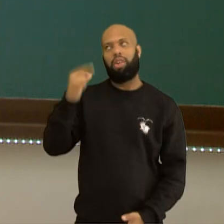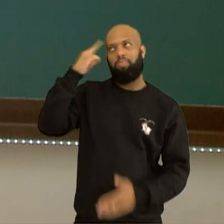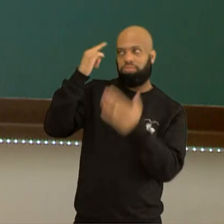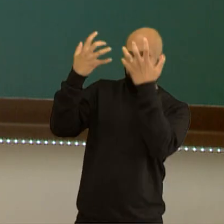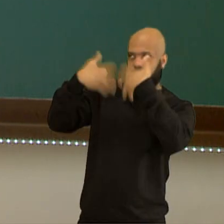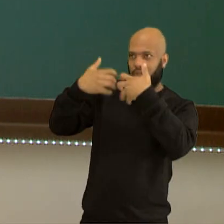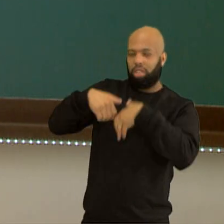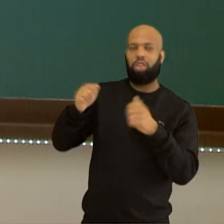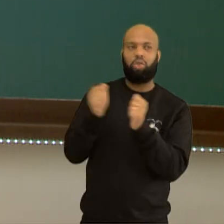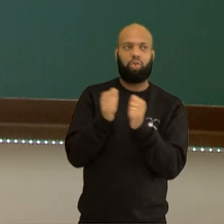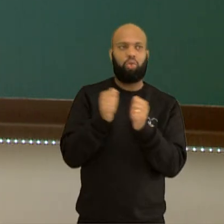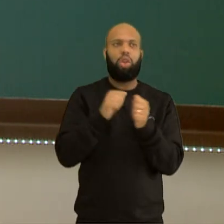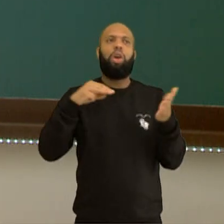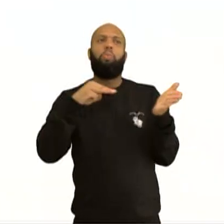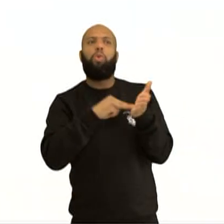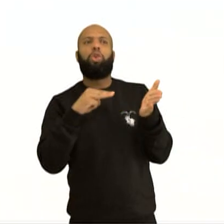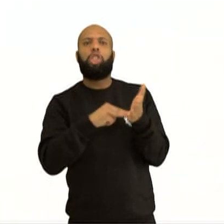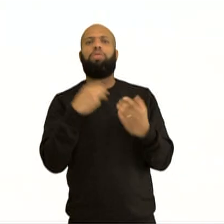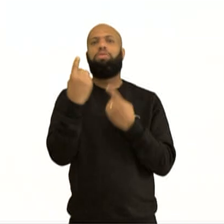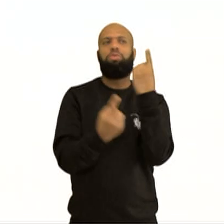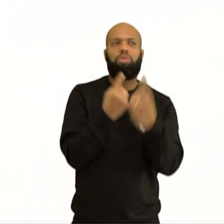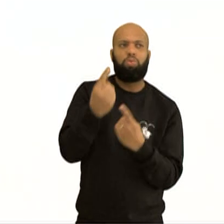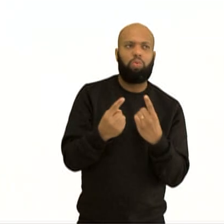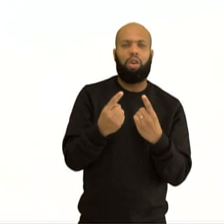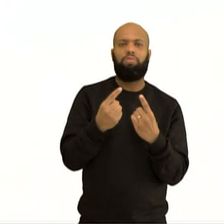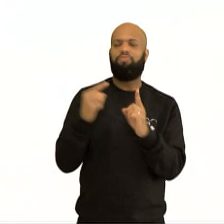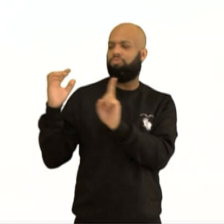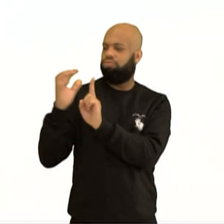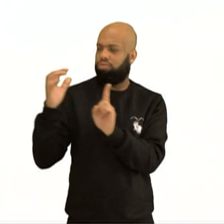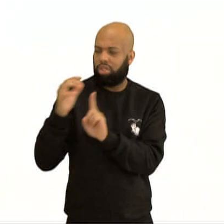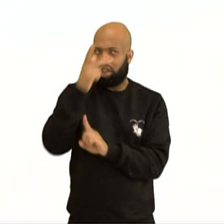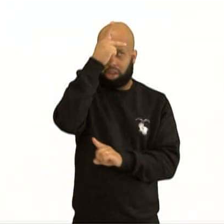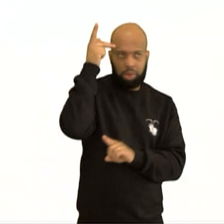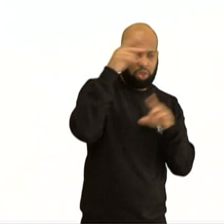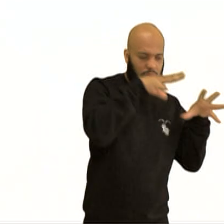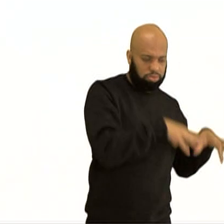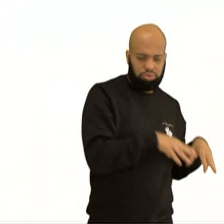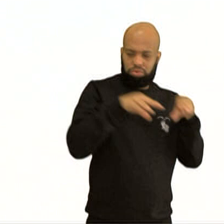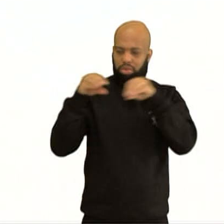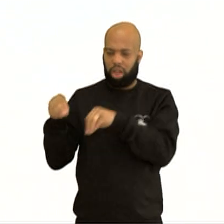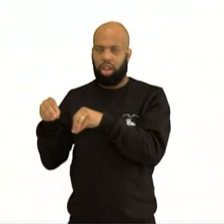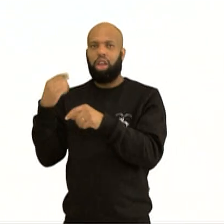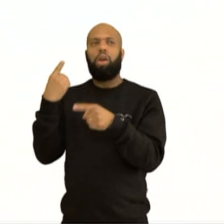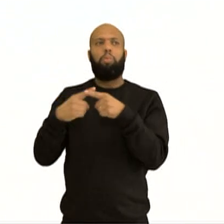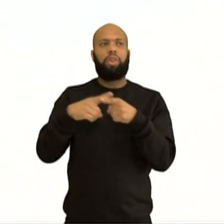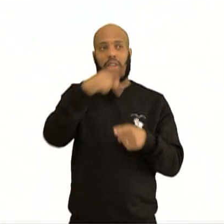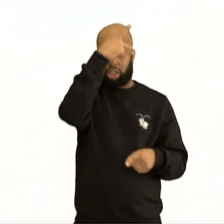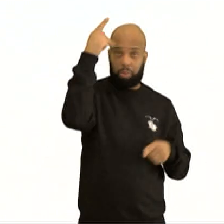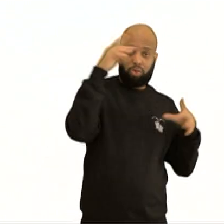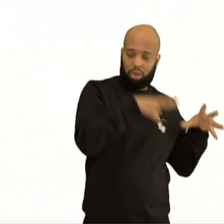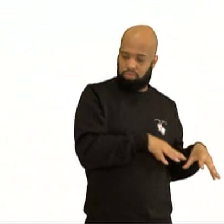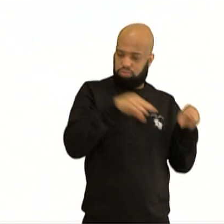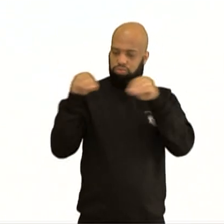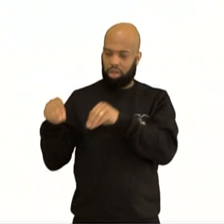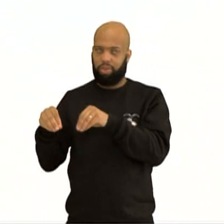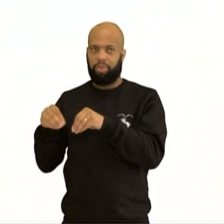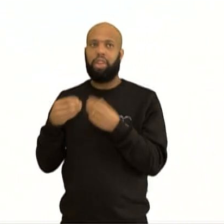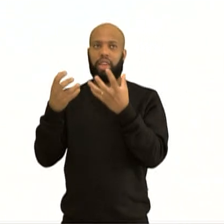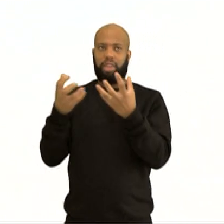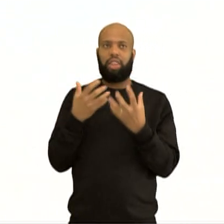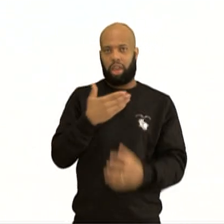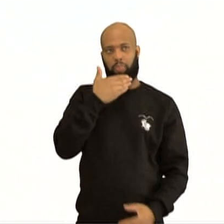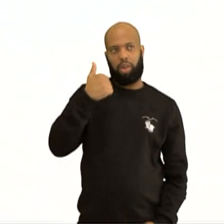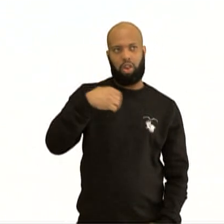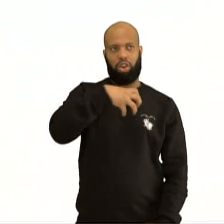ali nesses motivos. Quais os motivos que levam as pessoas a migrarem? Por que as pessoas migram? Em busca de